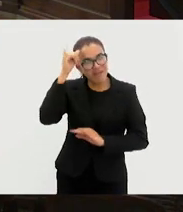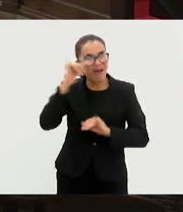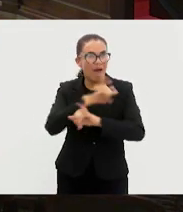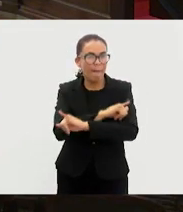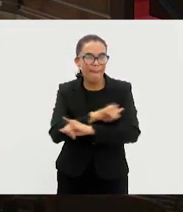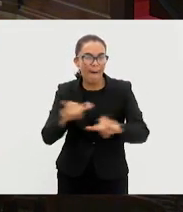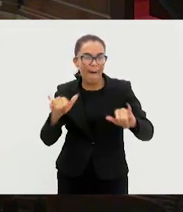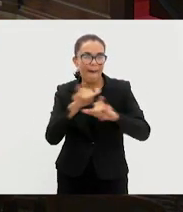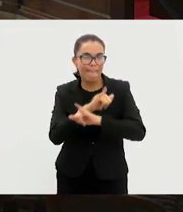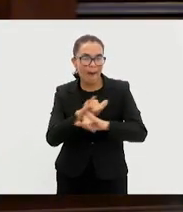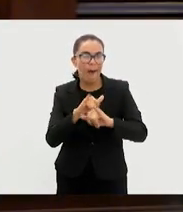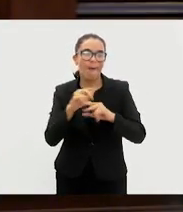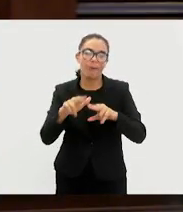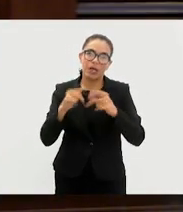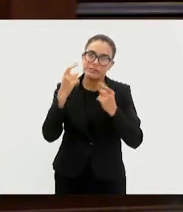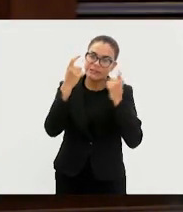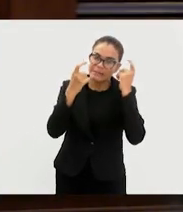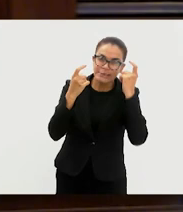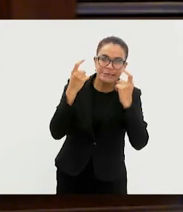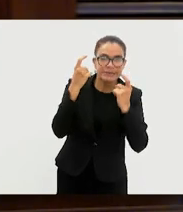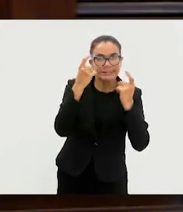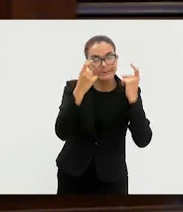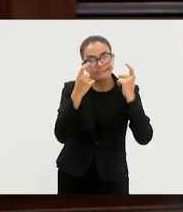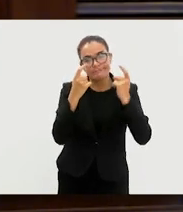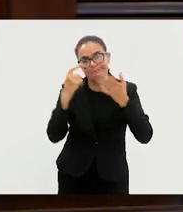com preocupação, né, de... Enfim.